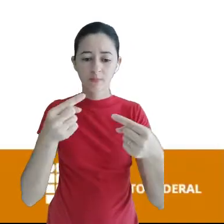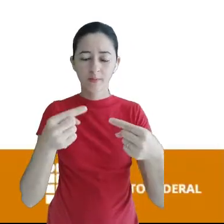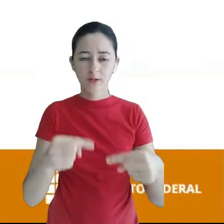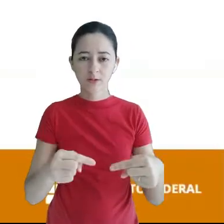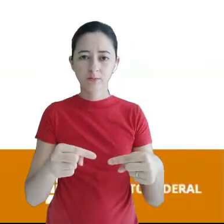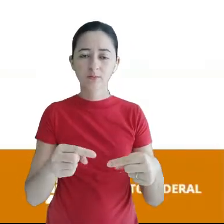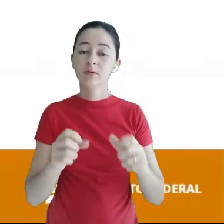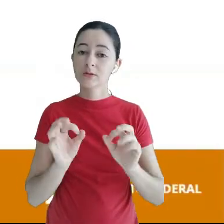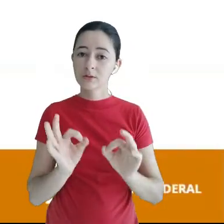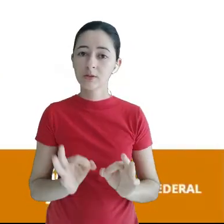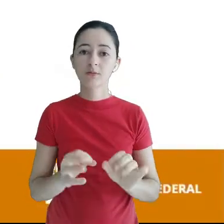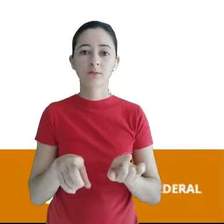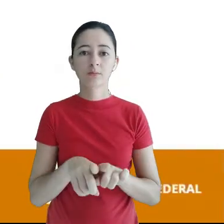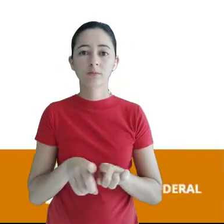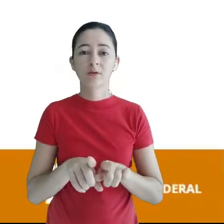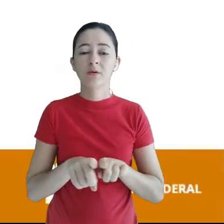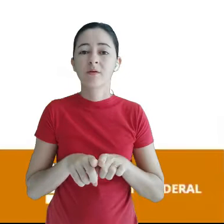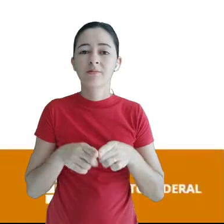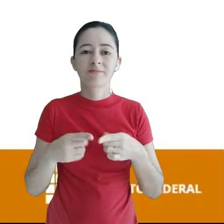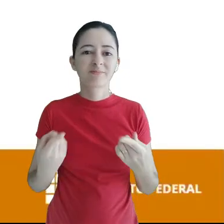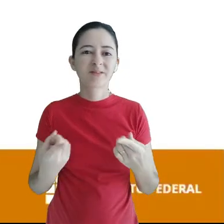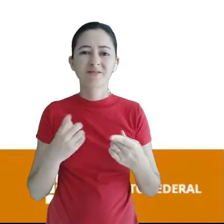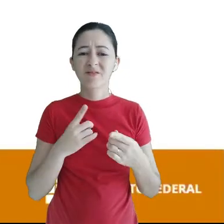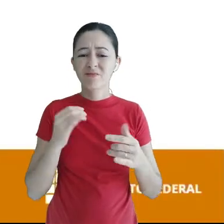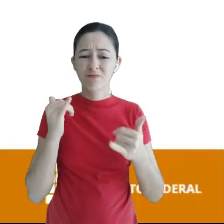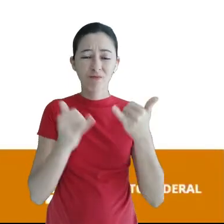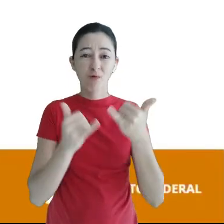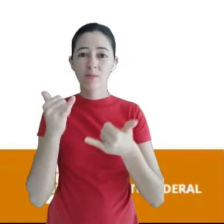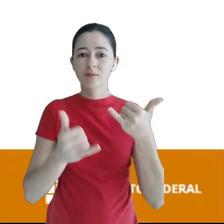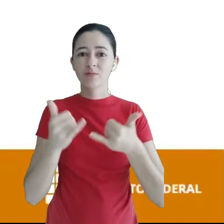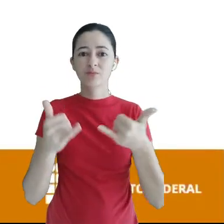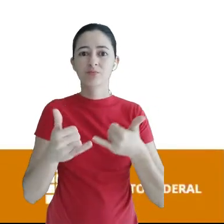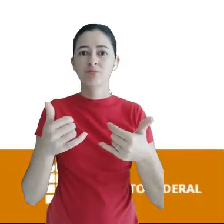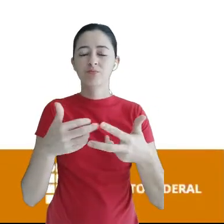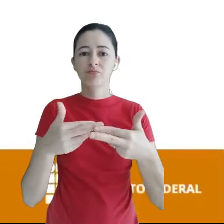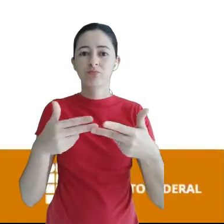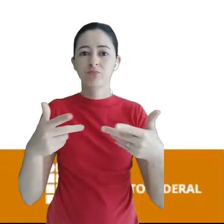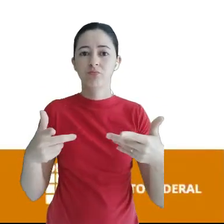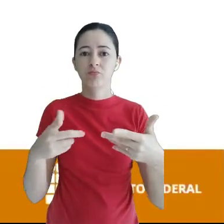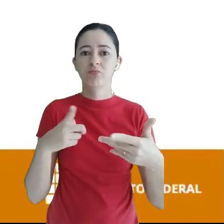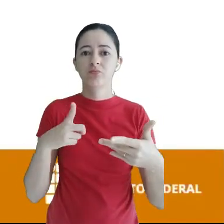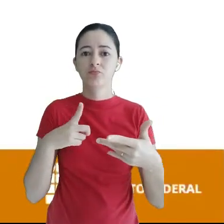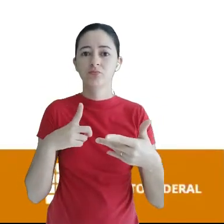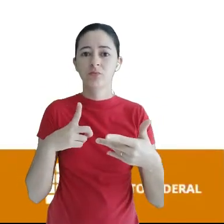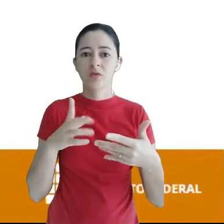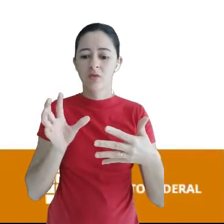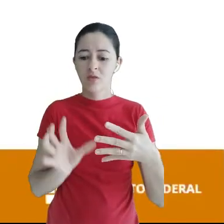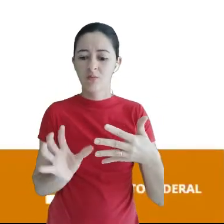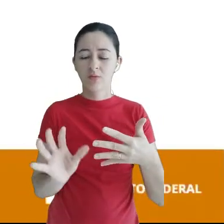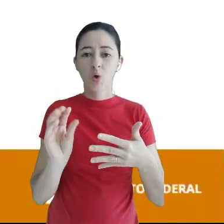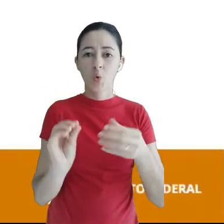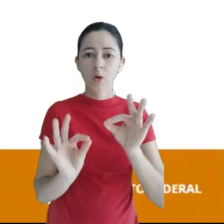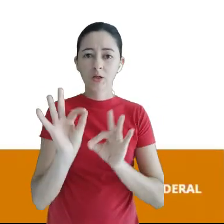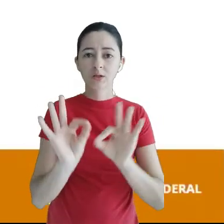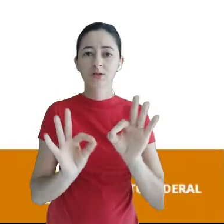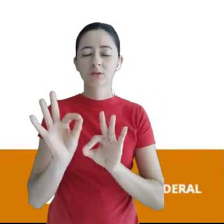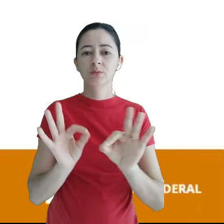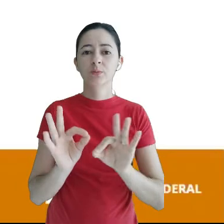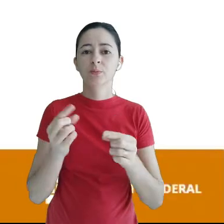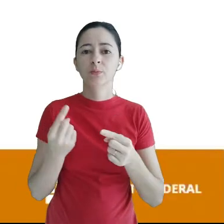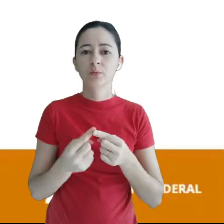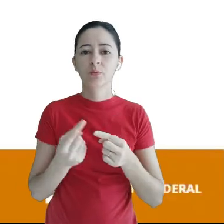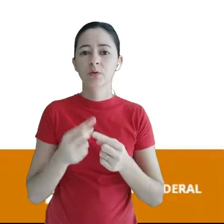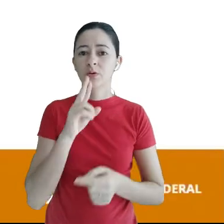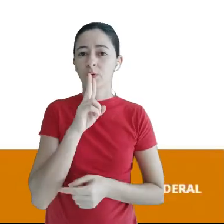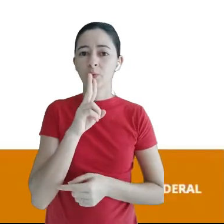que não estaria errado, eu teria muitas informações pra colocar dentro desse espaço do atributo resultado.